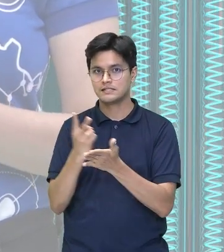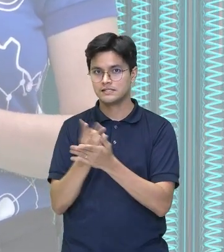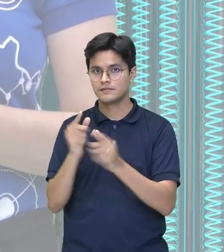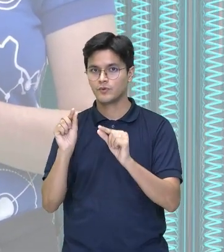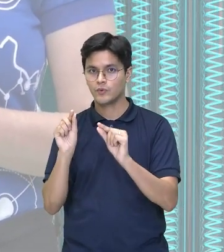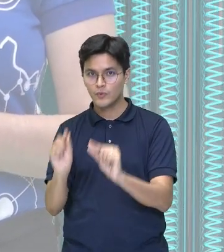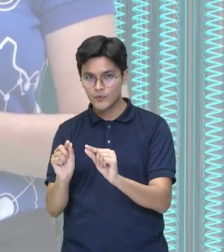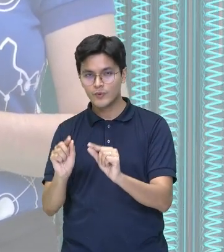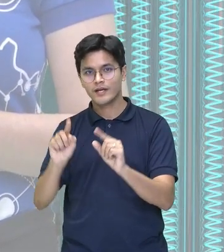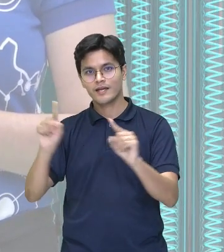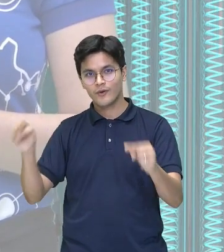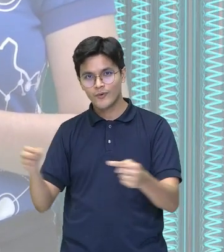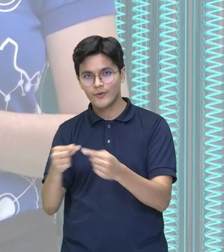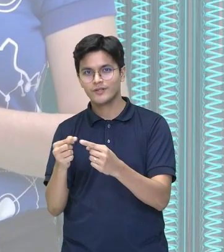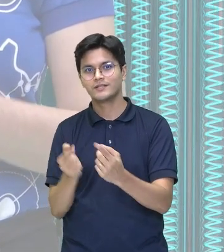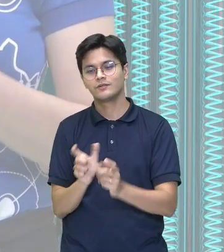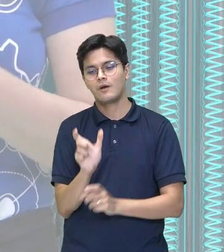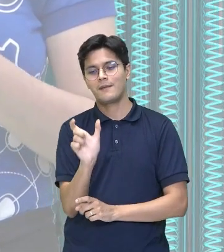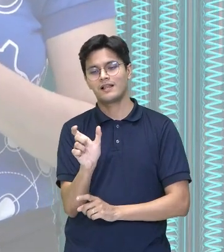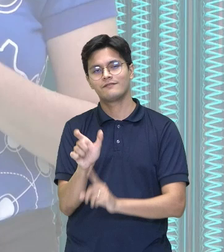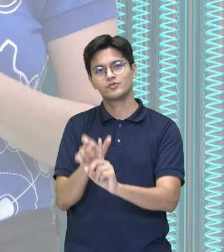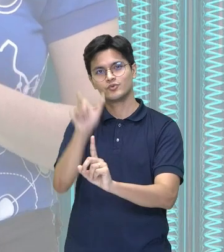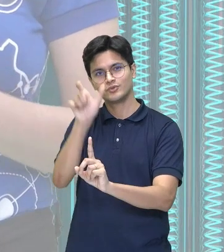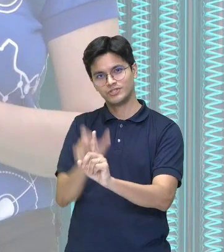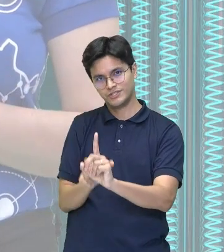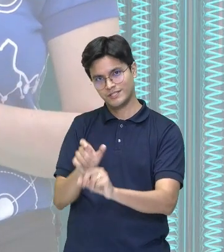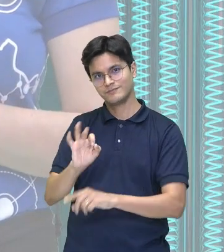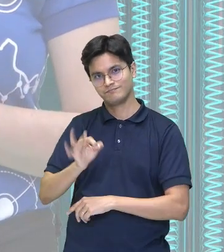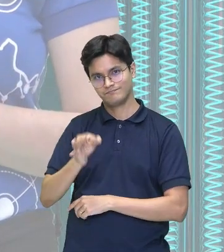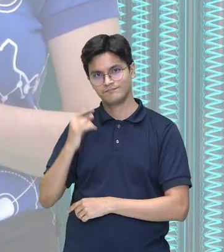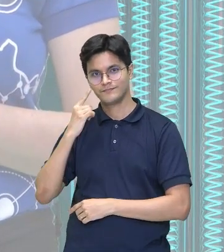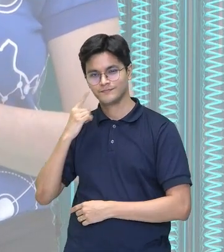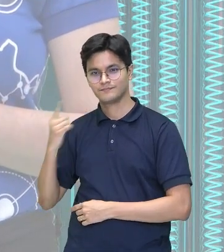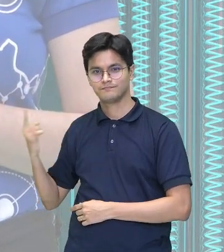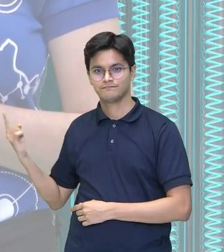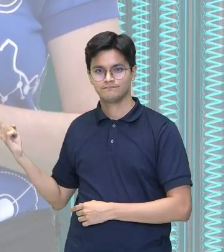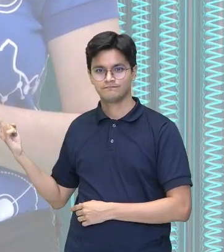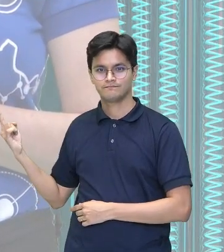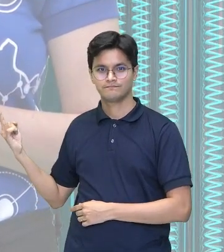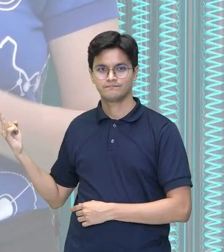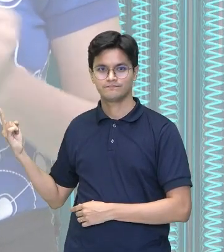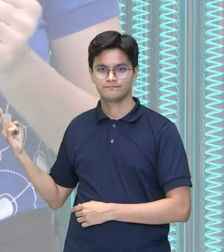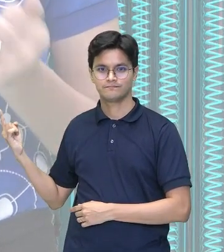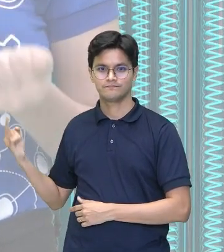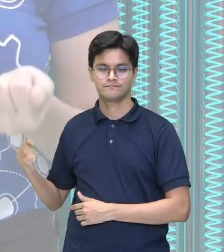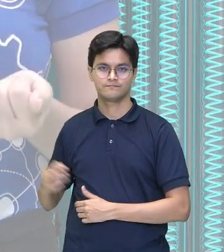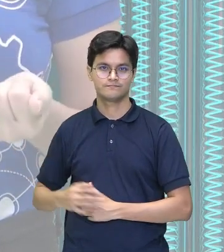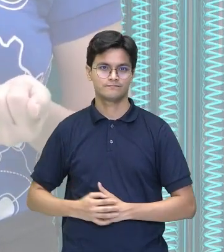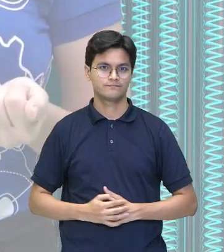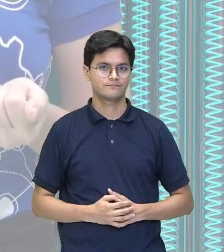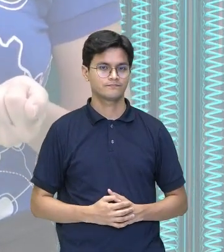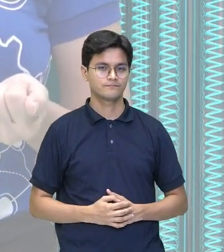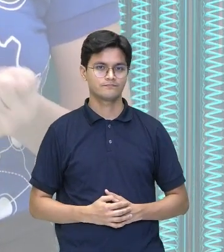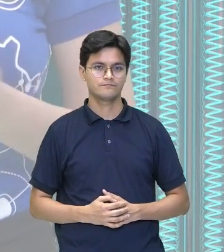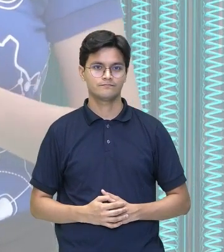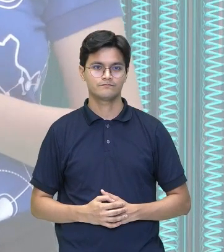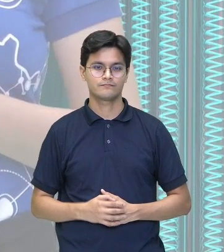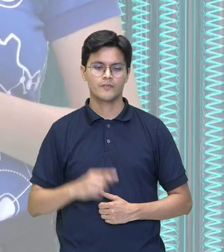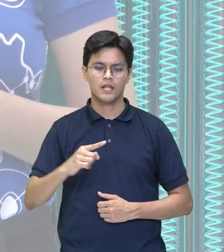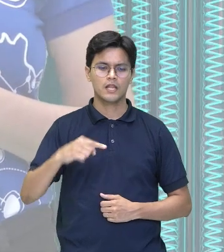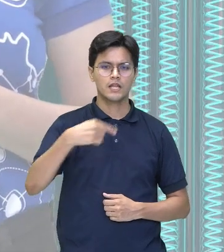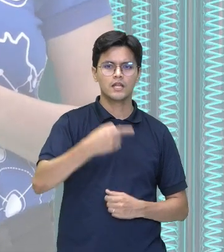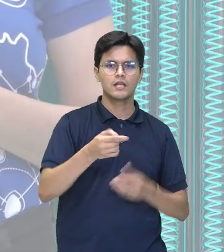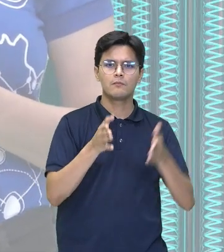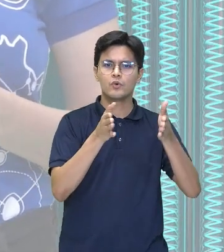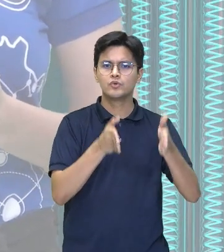o sujeito, certo? O verbo to be tem que concordar com o sujeito, ok? Depois quem vem?